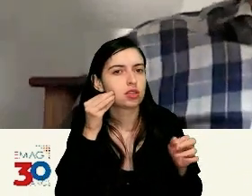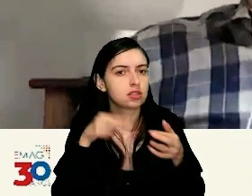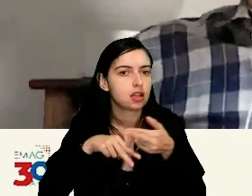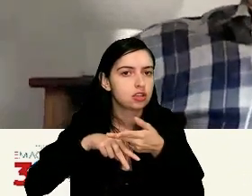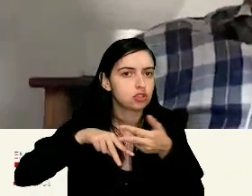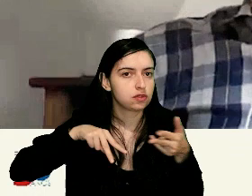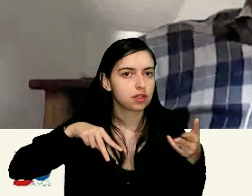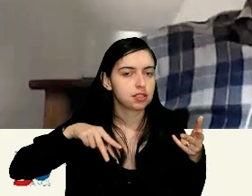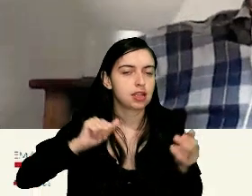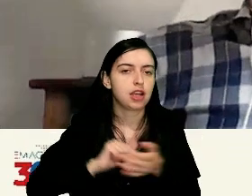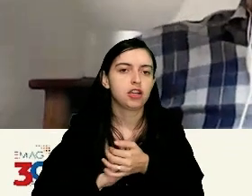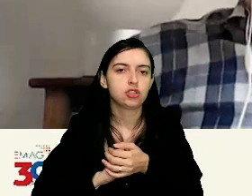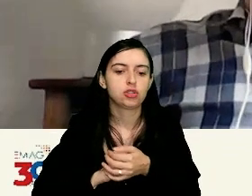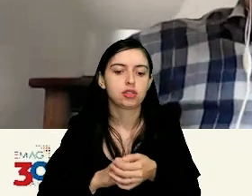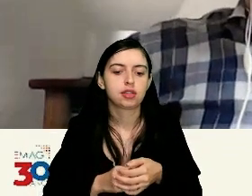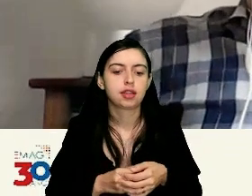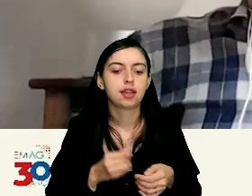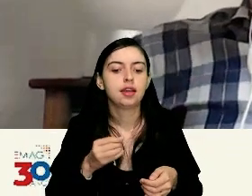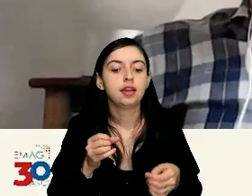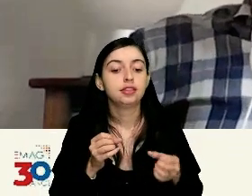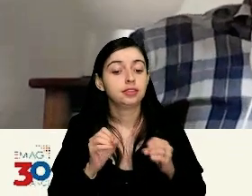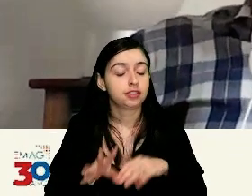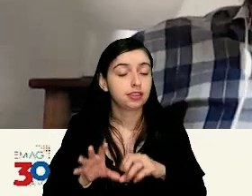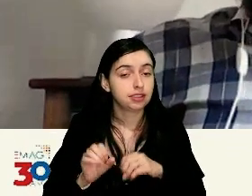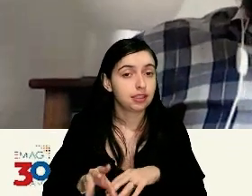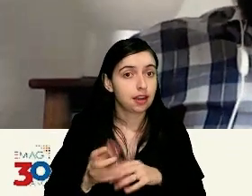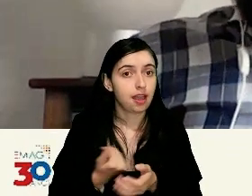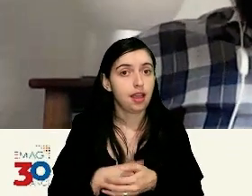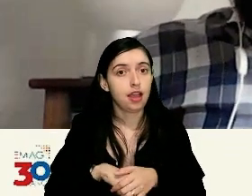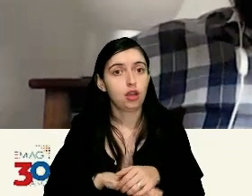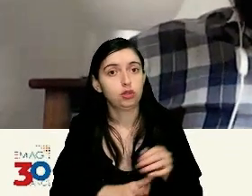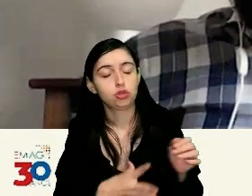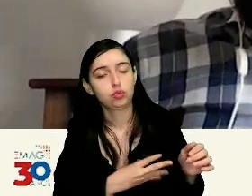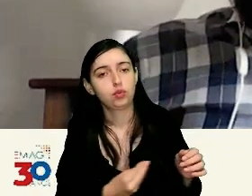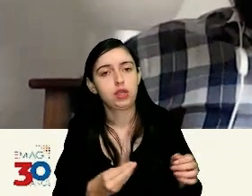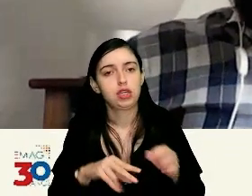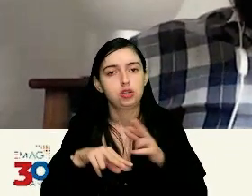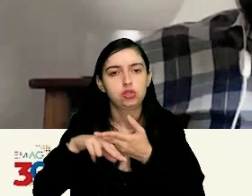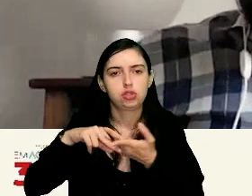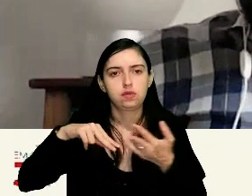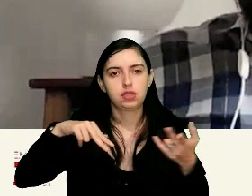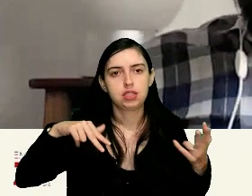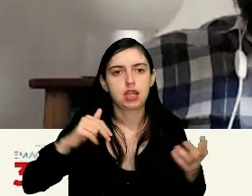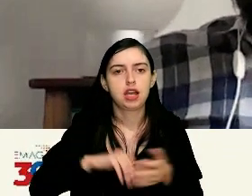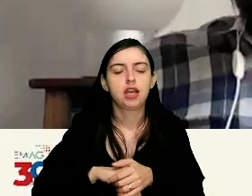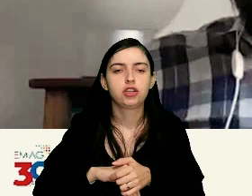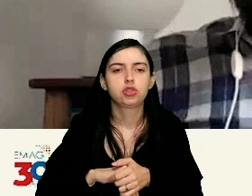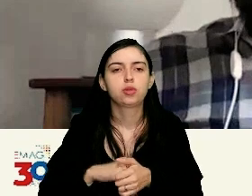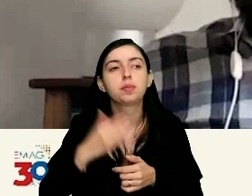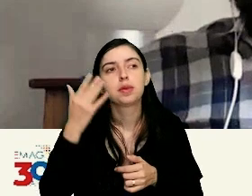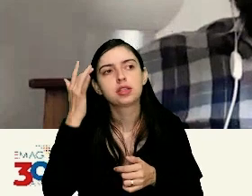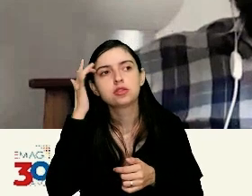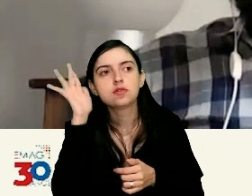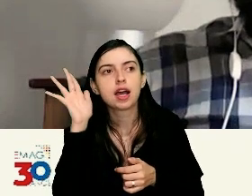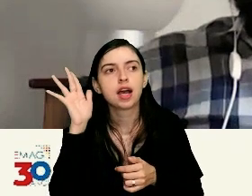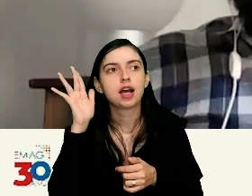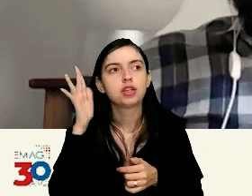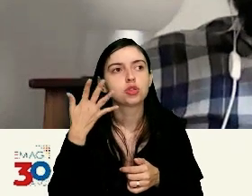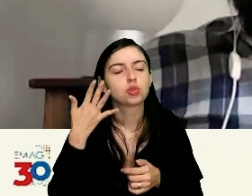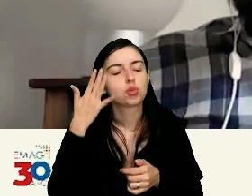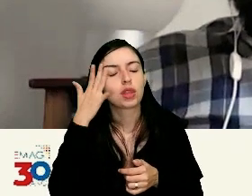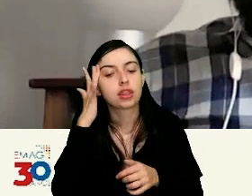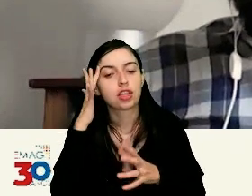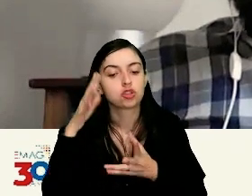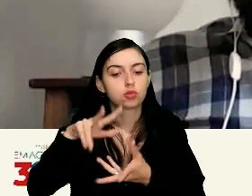nossos filhos na diversidade, mais fácil será para ele entender o mundo. Porque ele vai entender o mundo a partir da